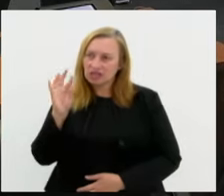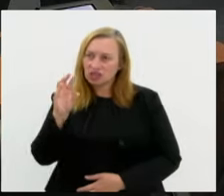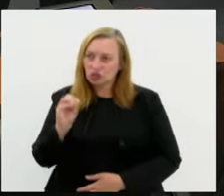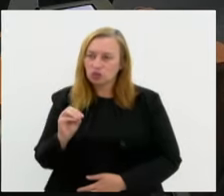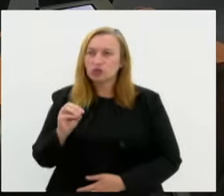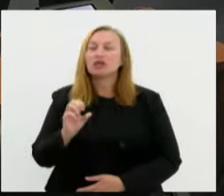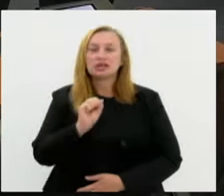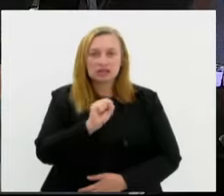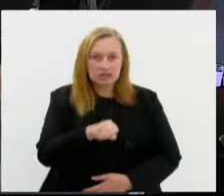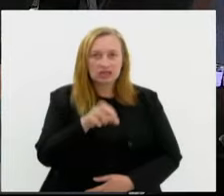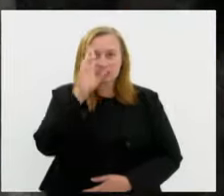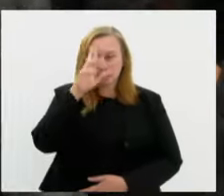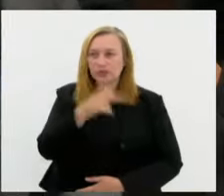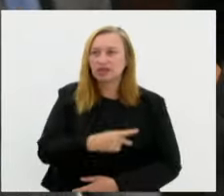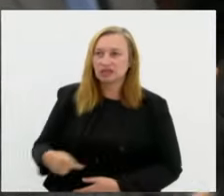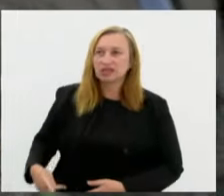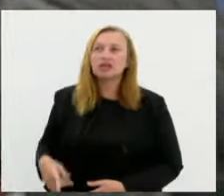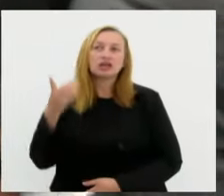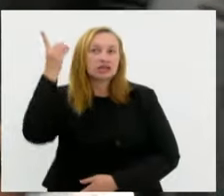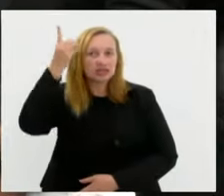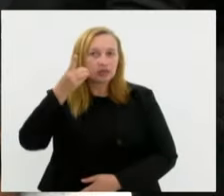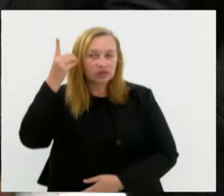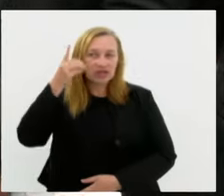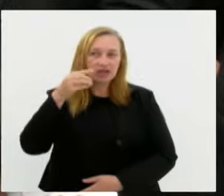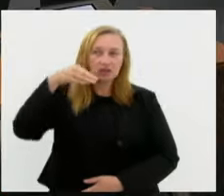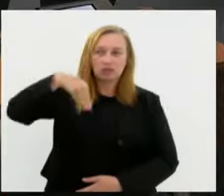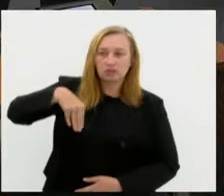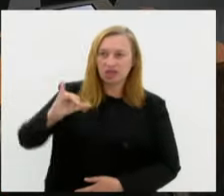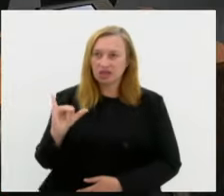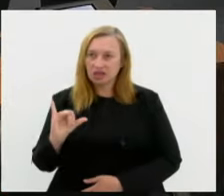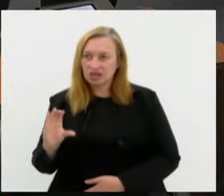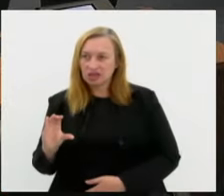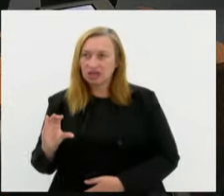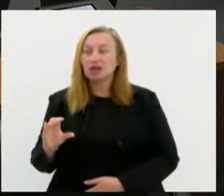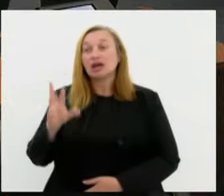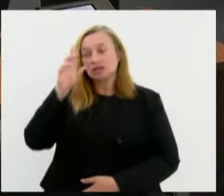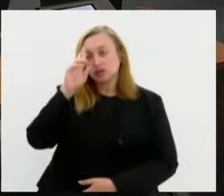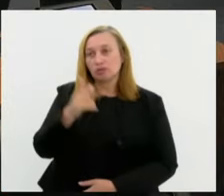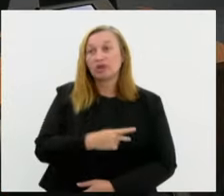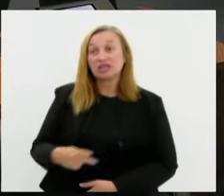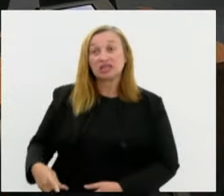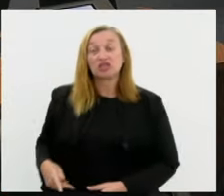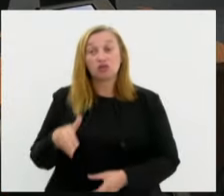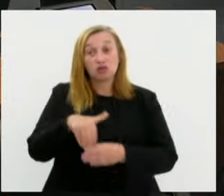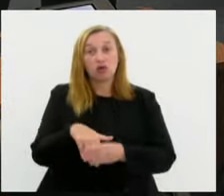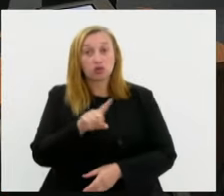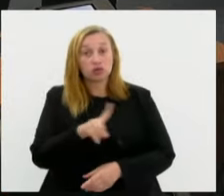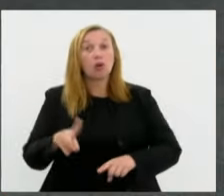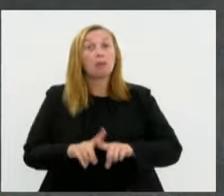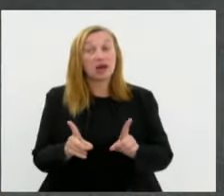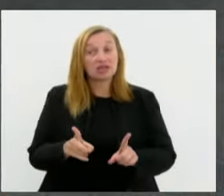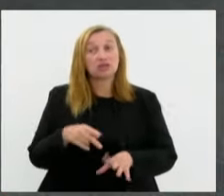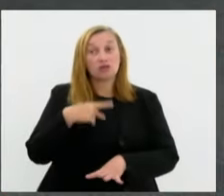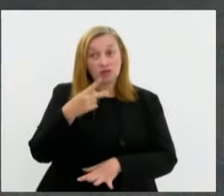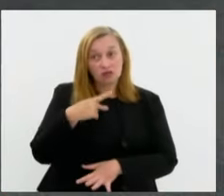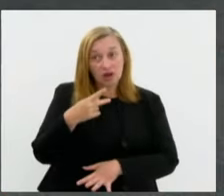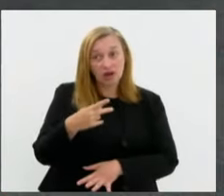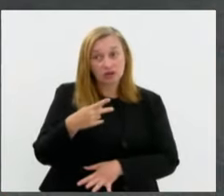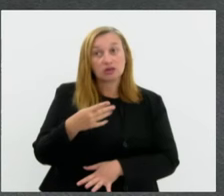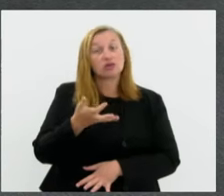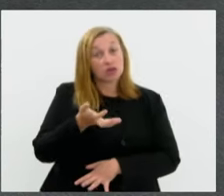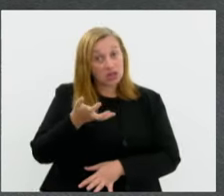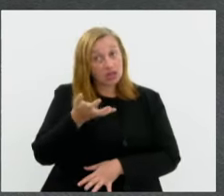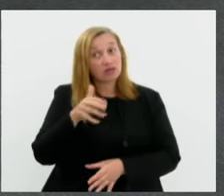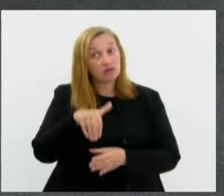Sim, presidente. Deputado Mink. Presidente, meu voto é não, mas eu confesso que eu gostaria de ter